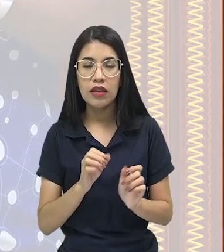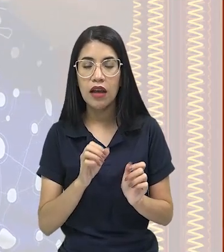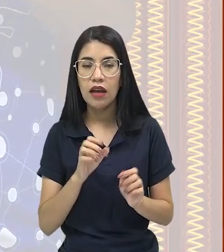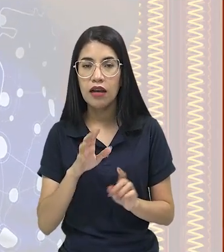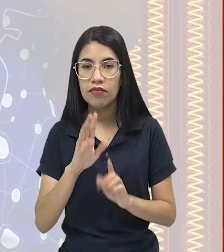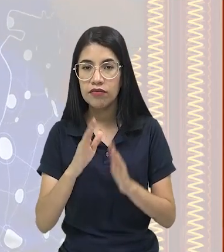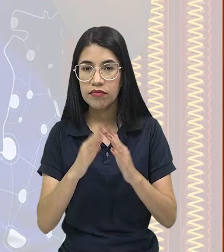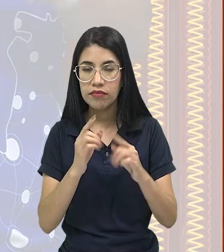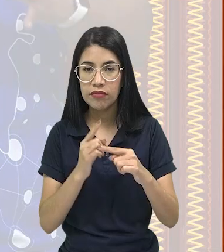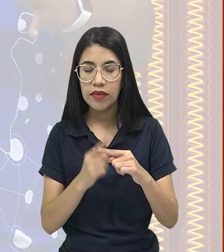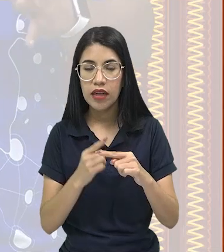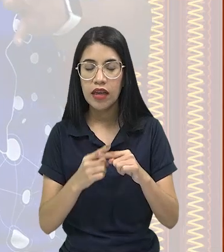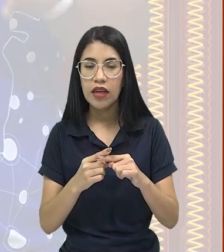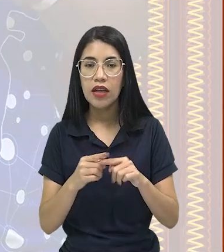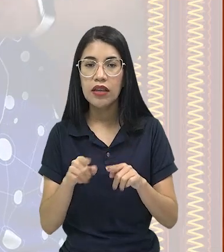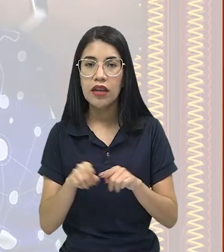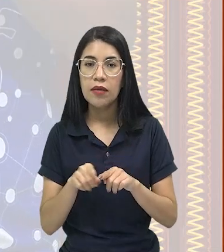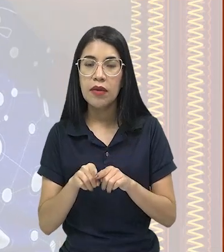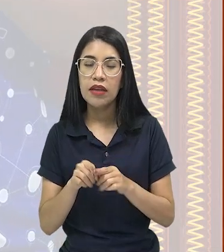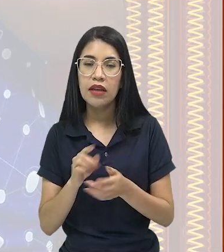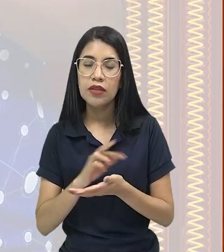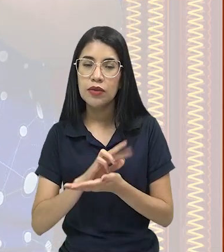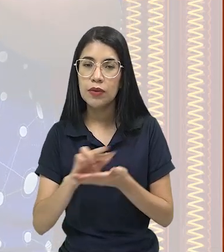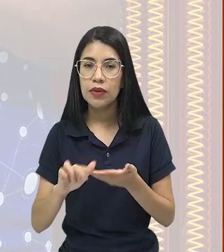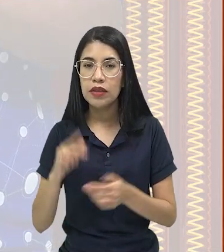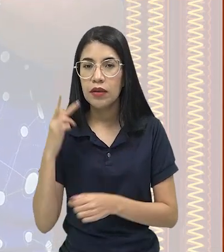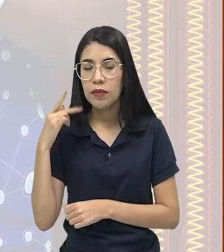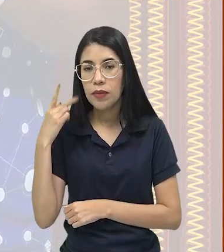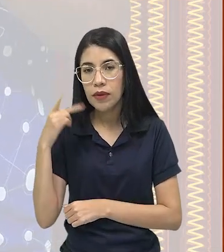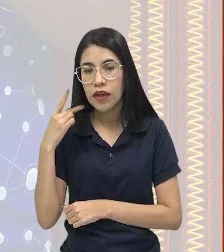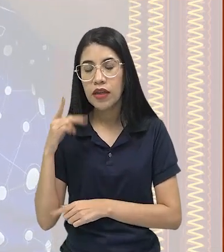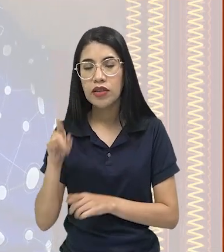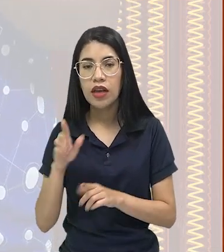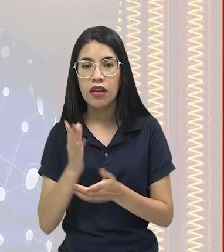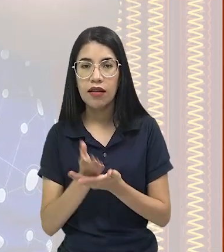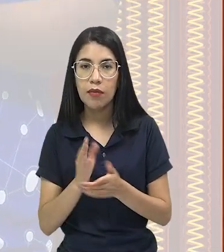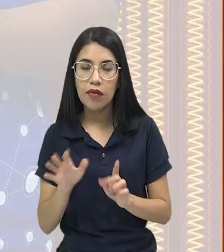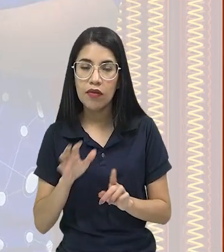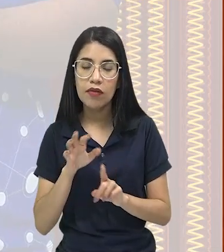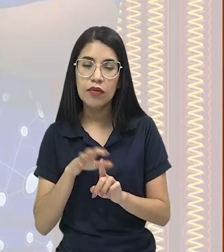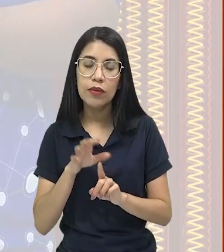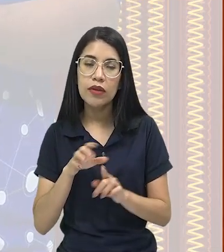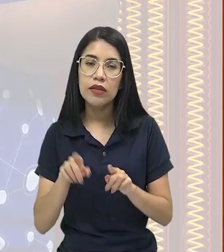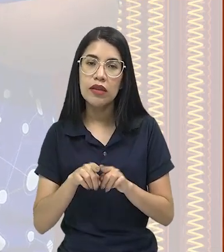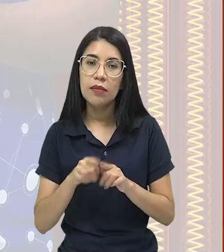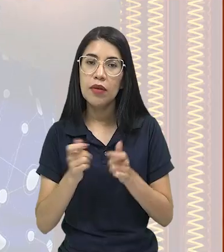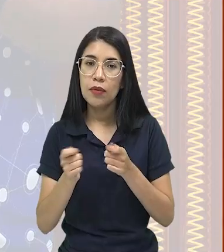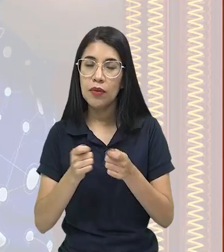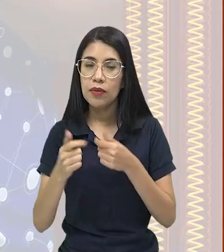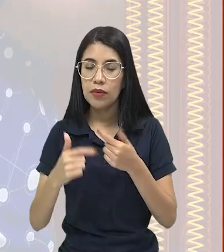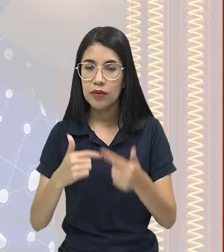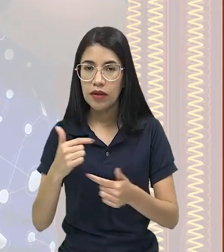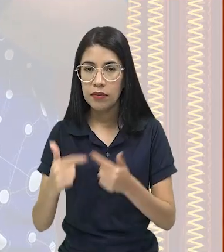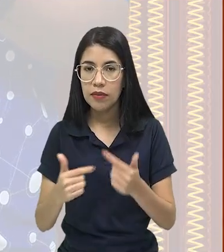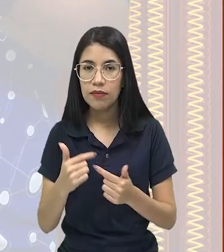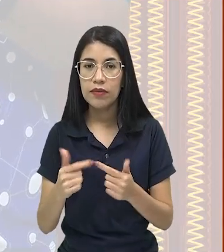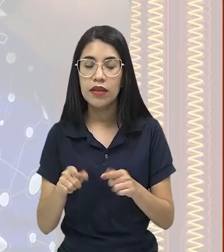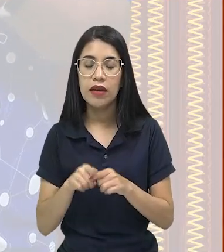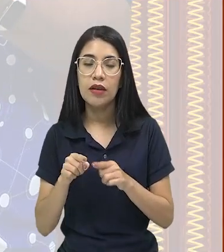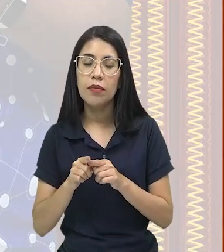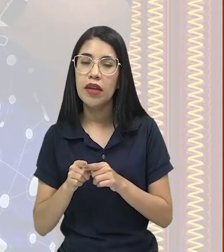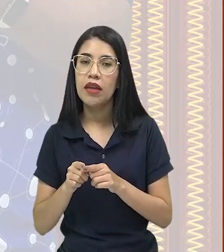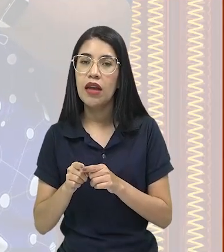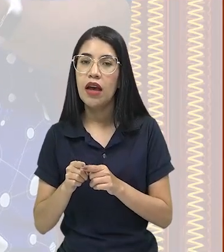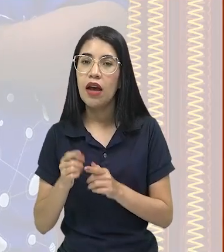igreja dentro das questões estatais, de política, de controle de mão de obra, de controle também da riqueza que